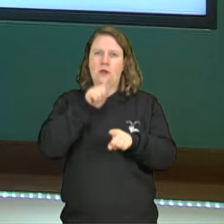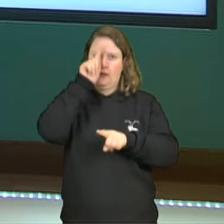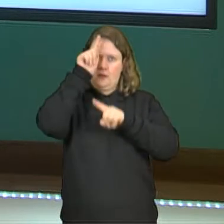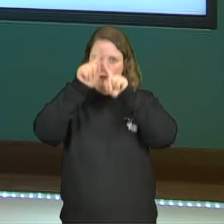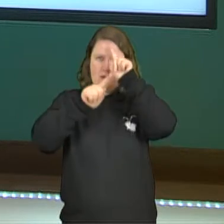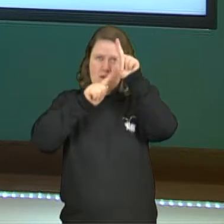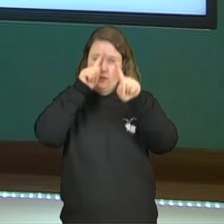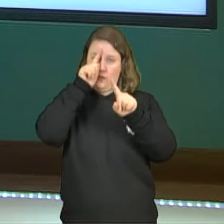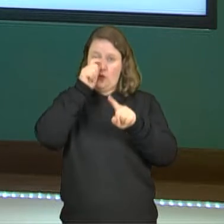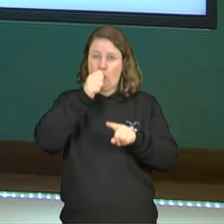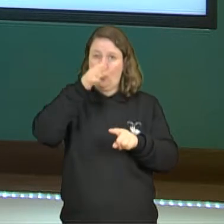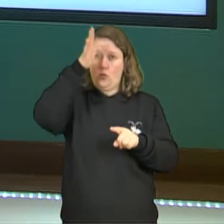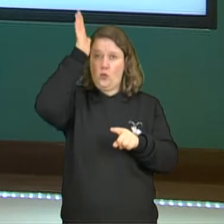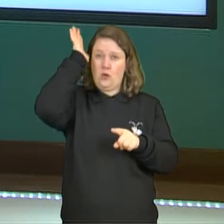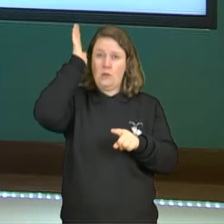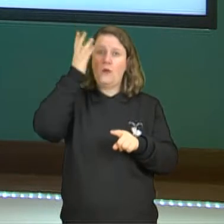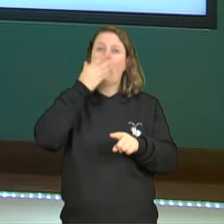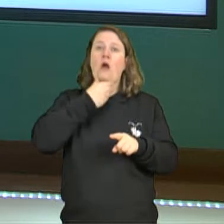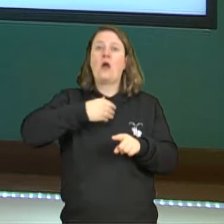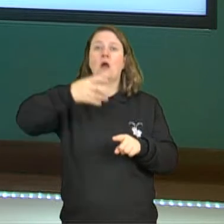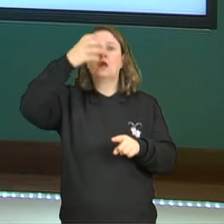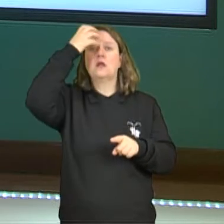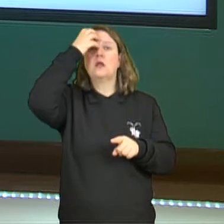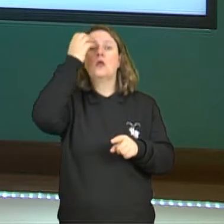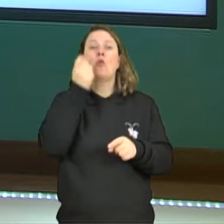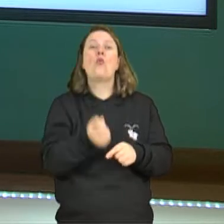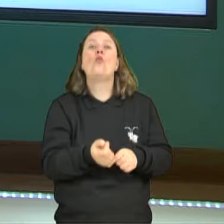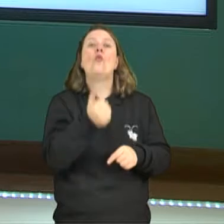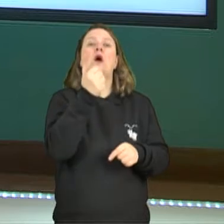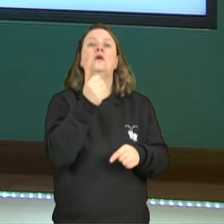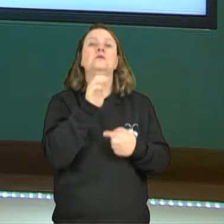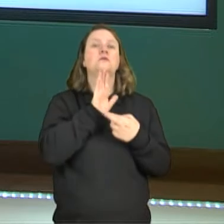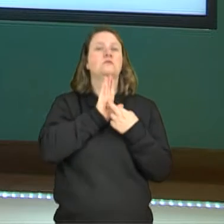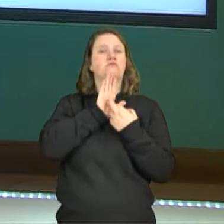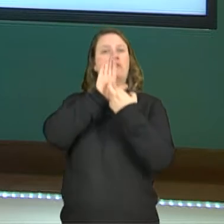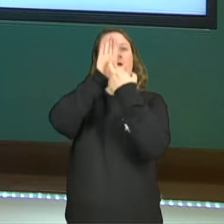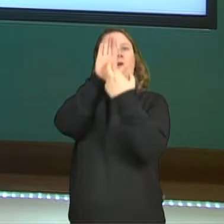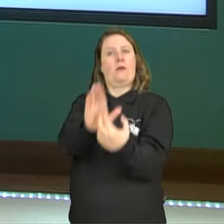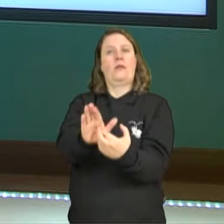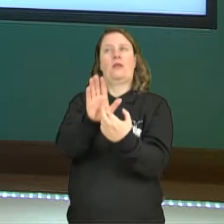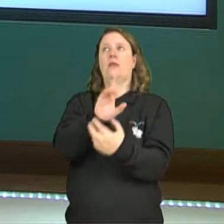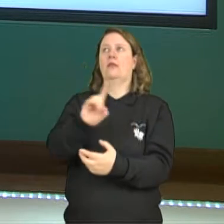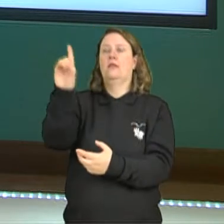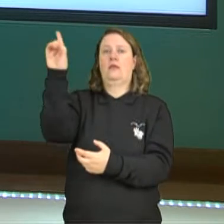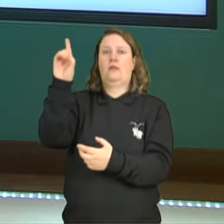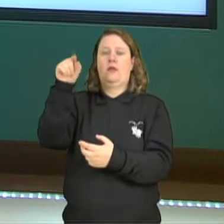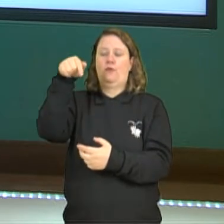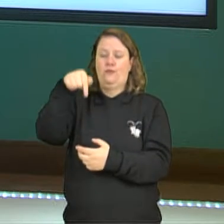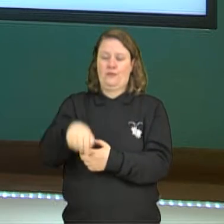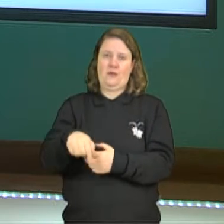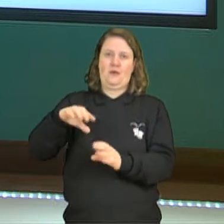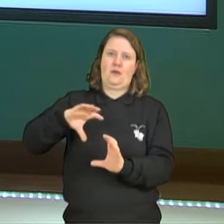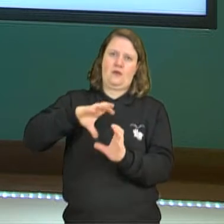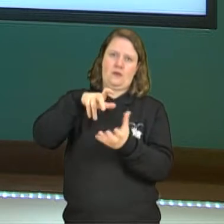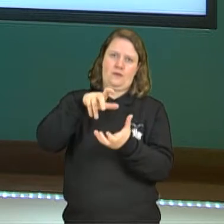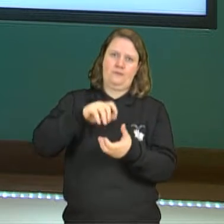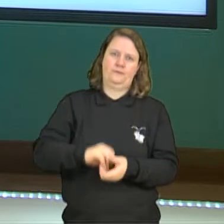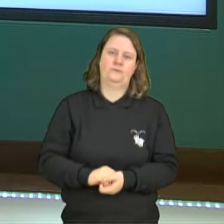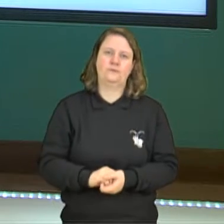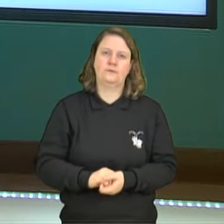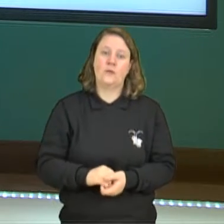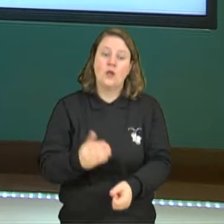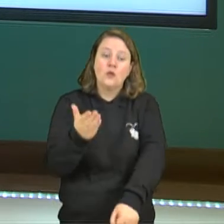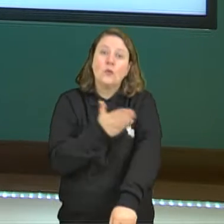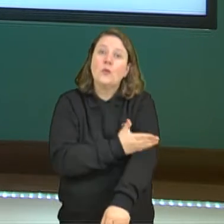romana, que esses reis eles são quase que representantes de Deus na Terra. Então, o nascimento do mundo medieval é